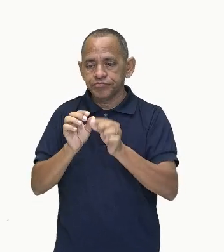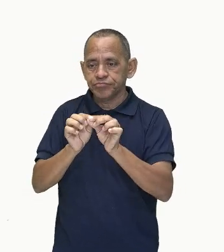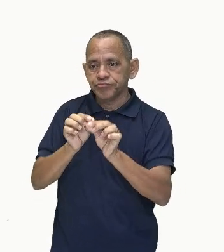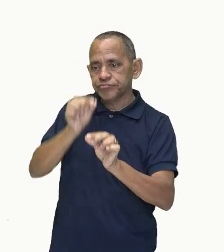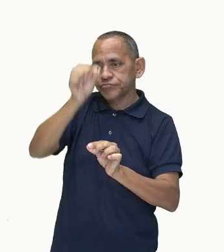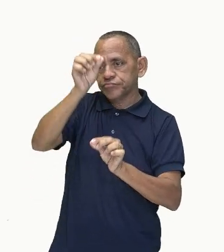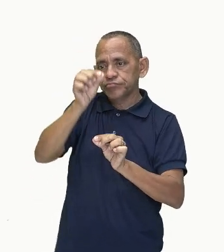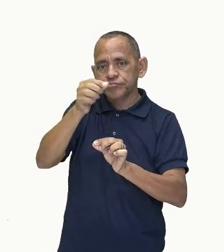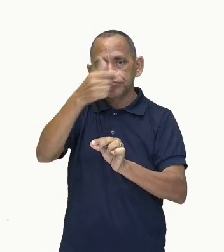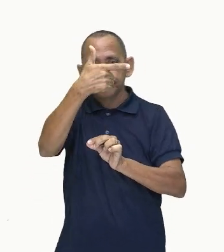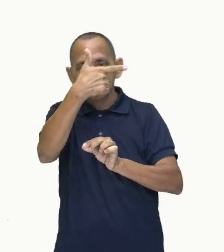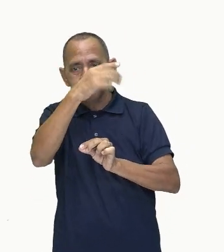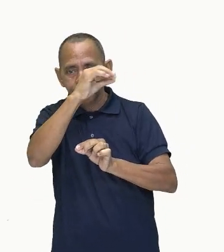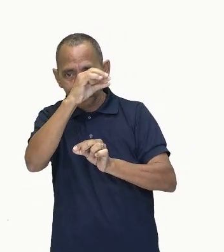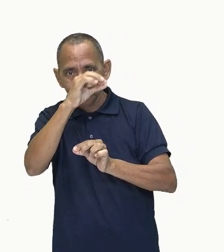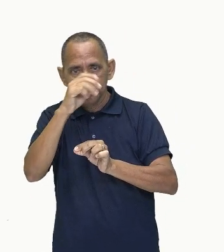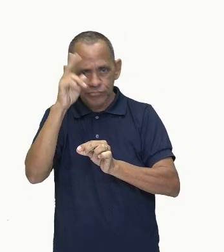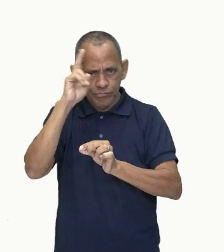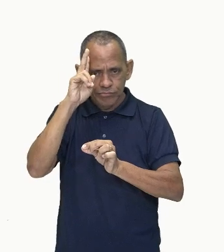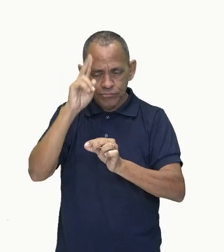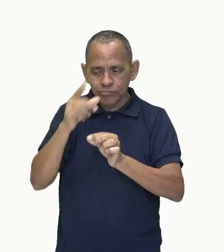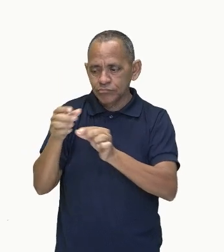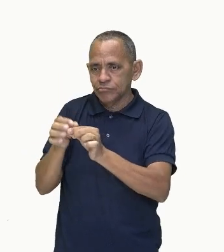aqui. Então,